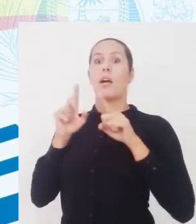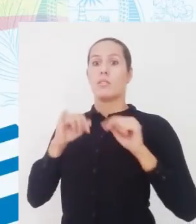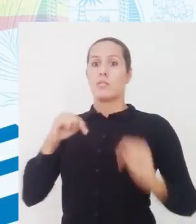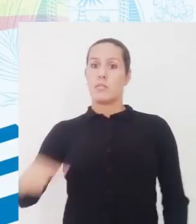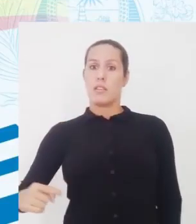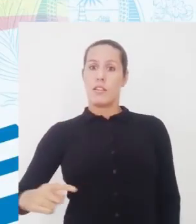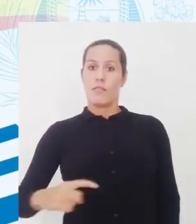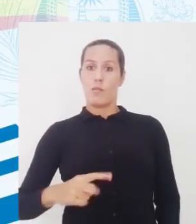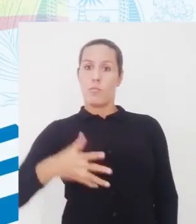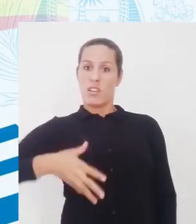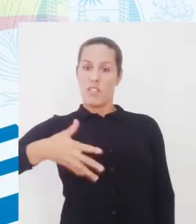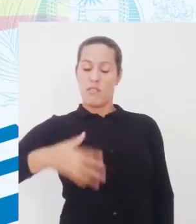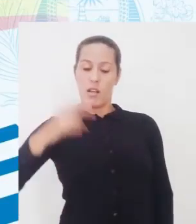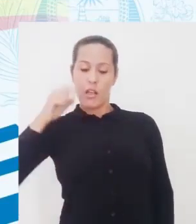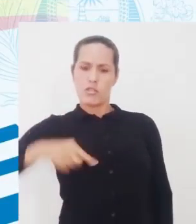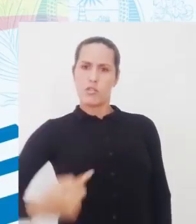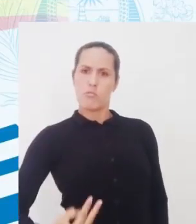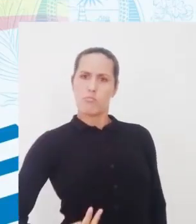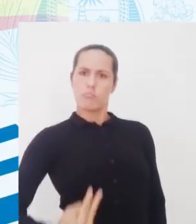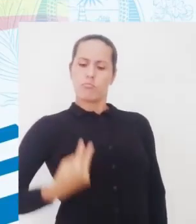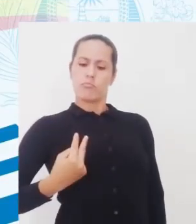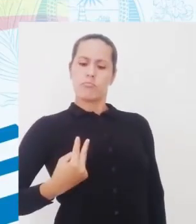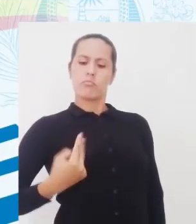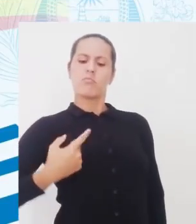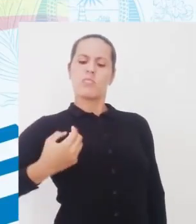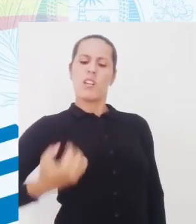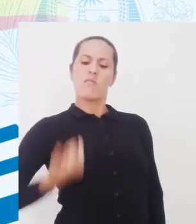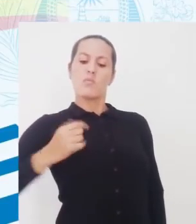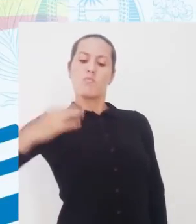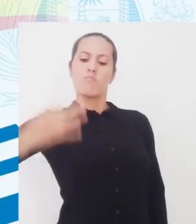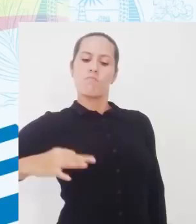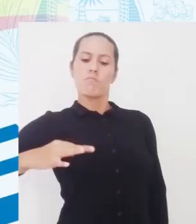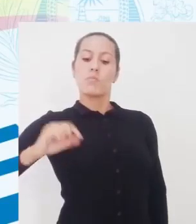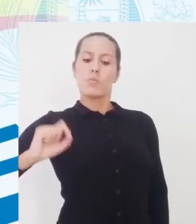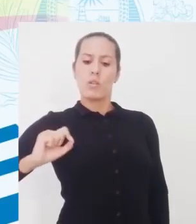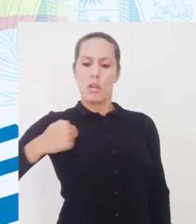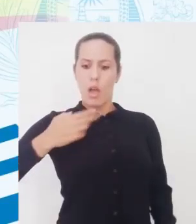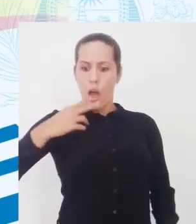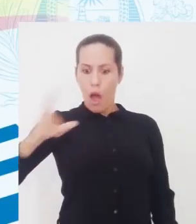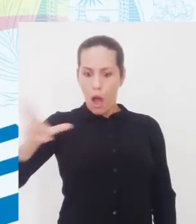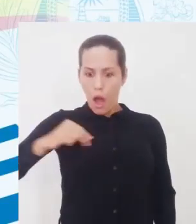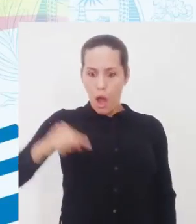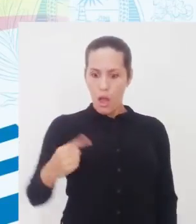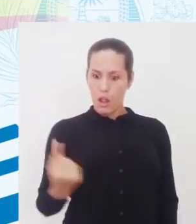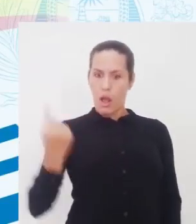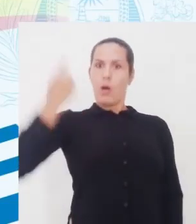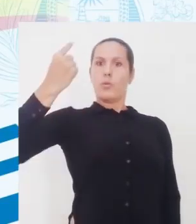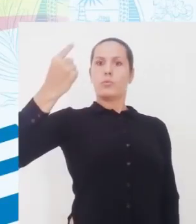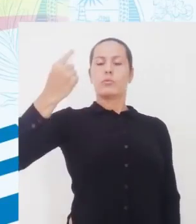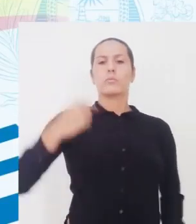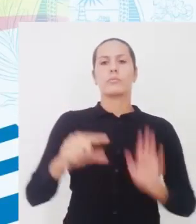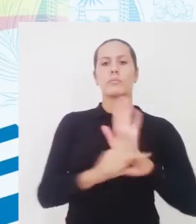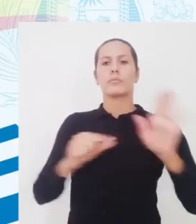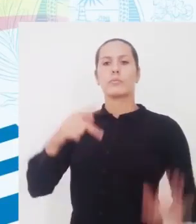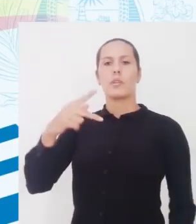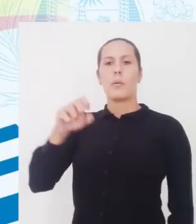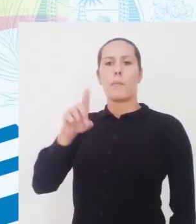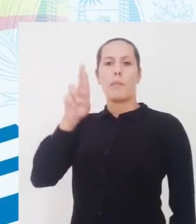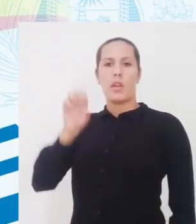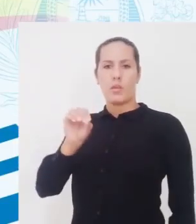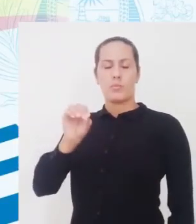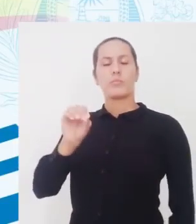levantado. Mas se formiga falasse e me visse lá do chão, ia dizer com certeza, minha nossa, que